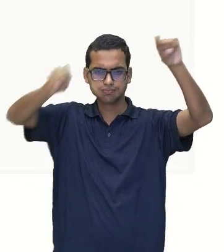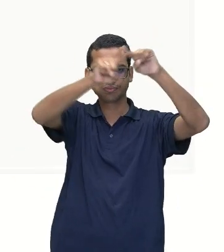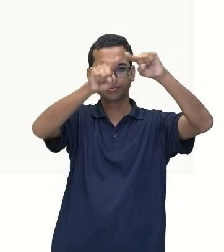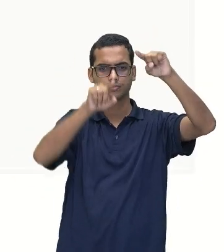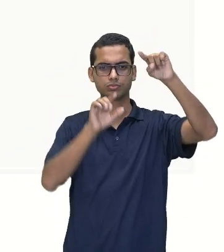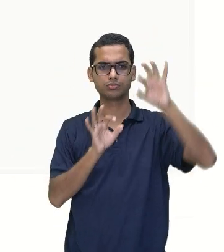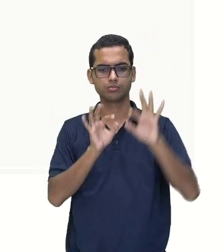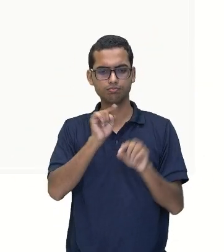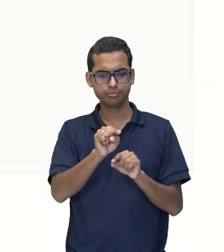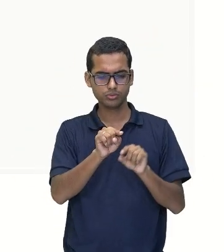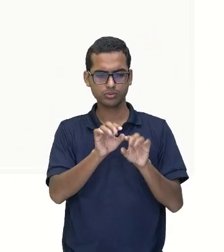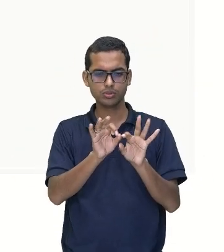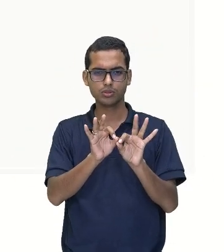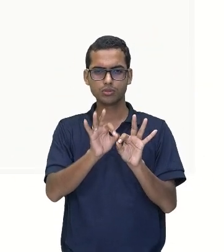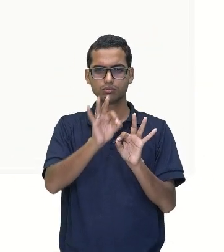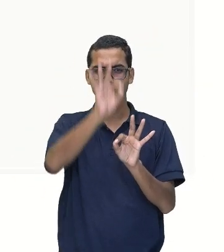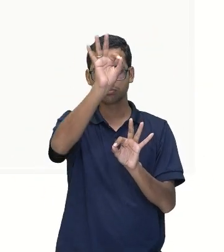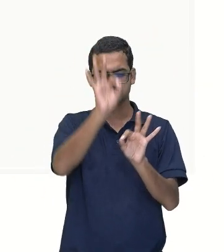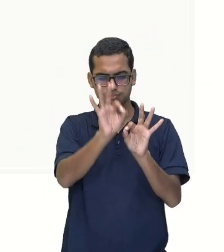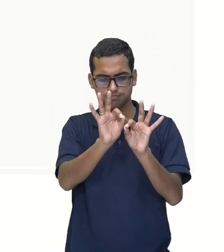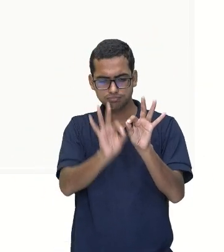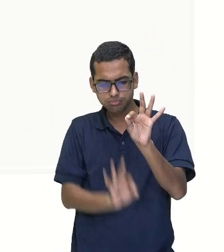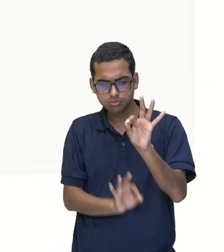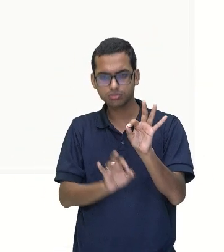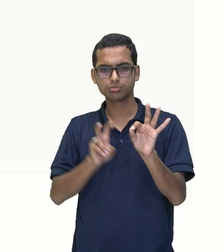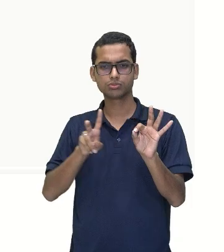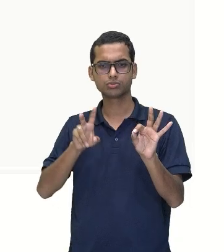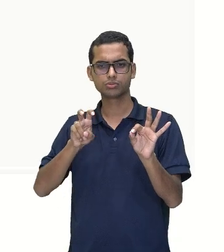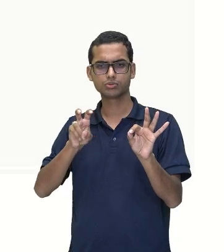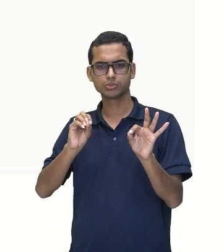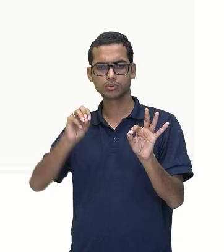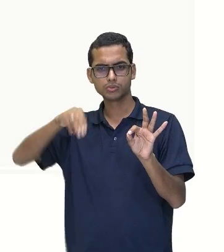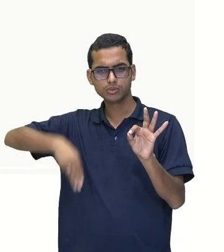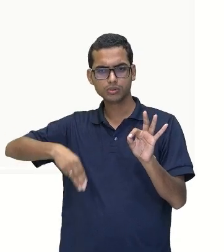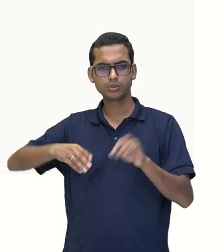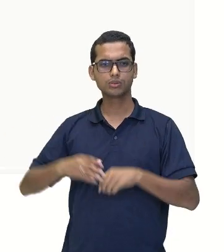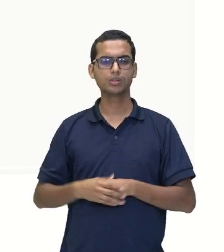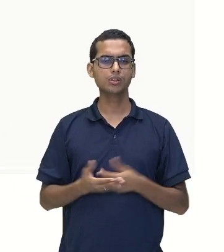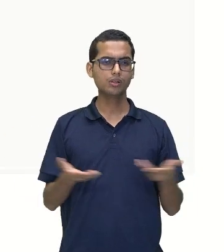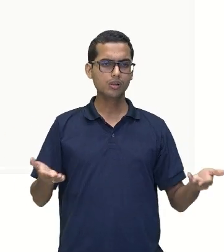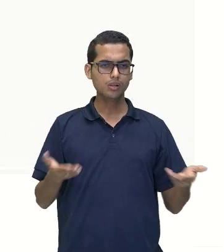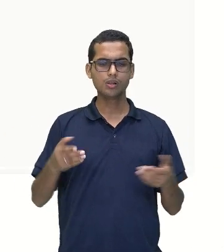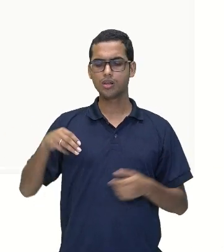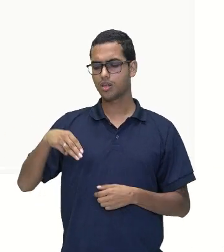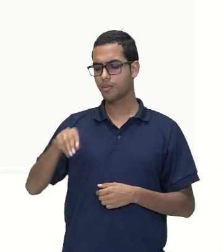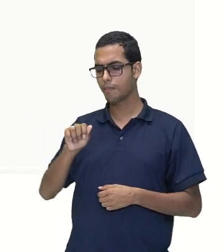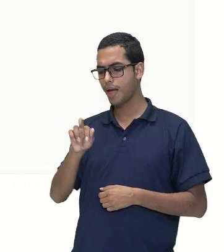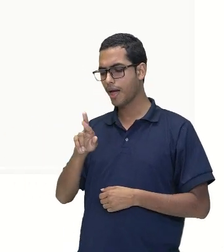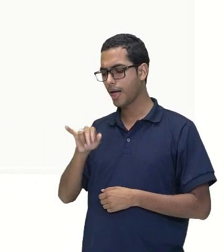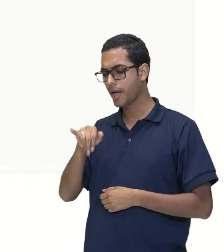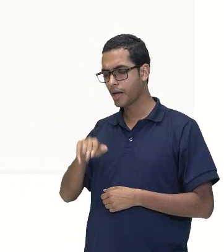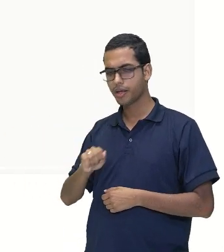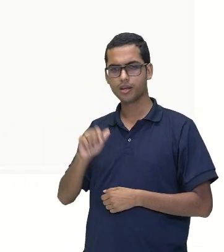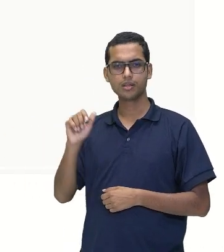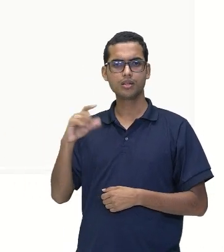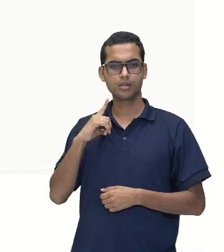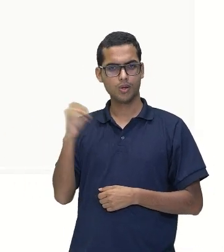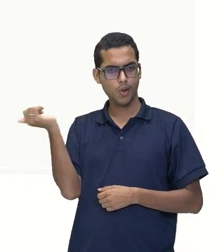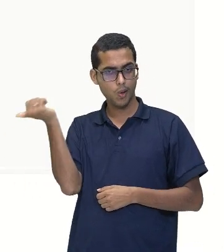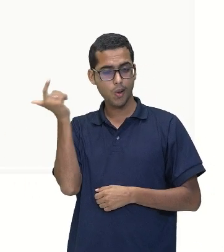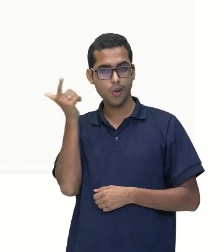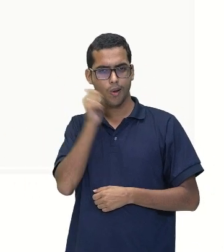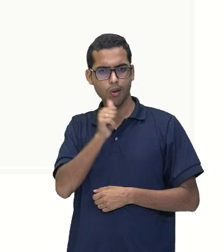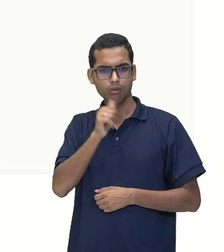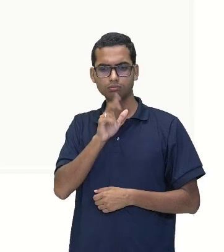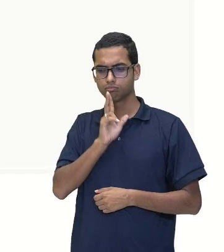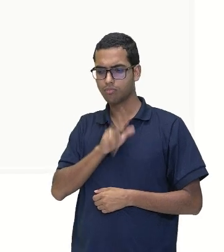aqui verificar quantos metros a Marina caminhou. Vamos verificar quantos metros